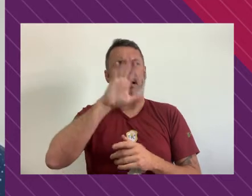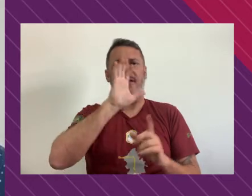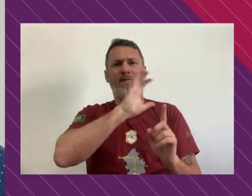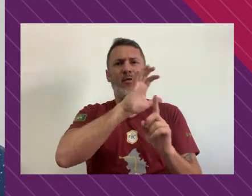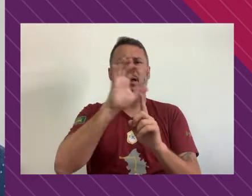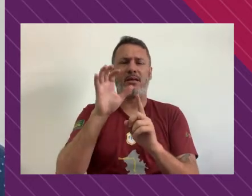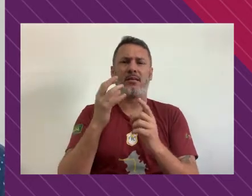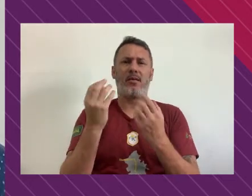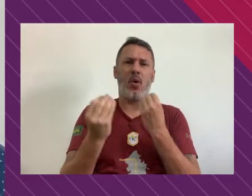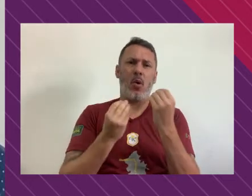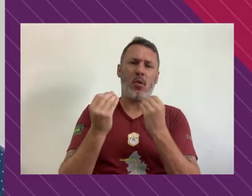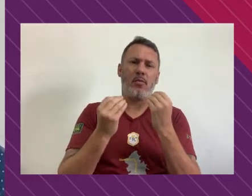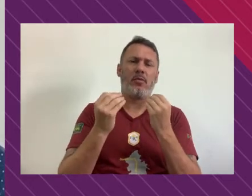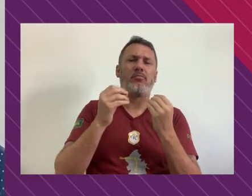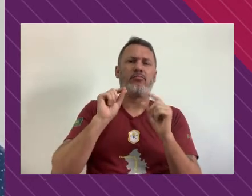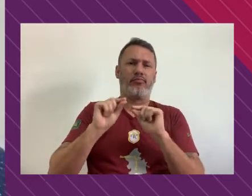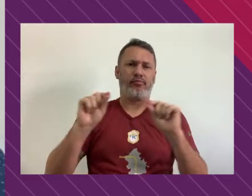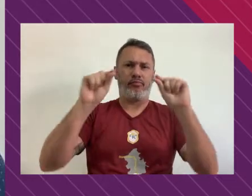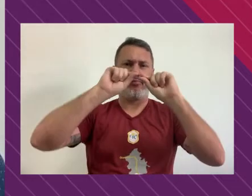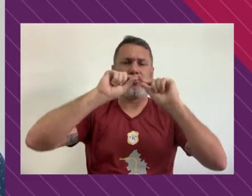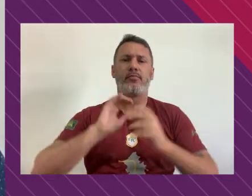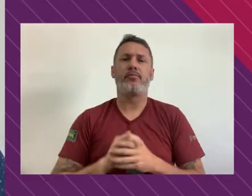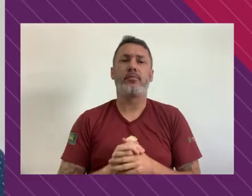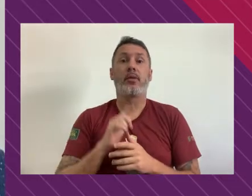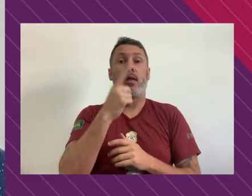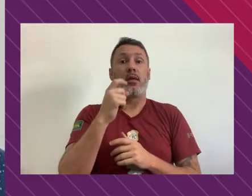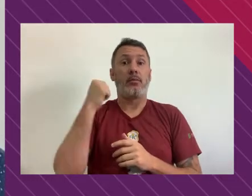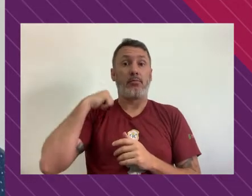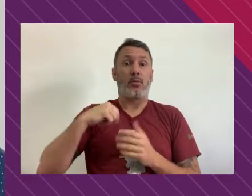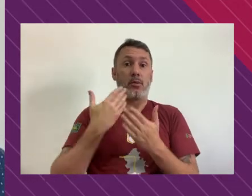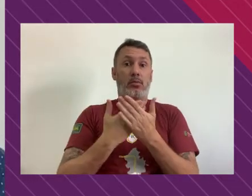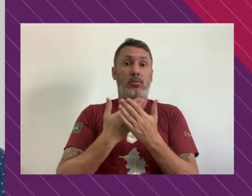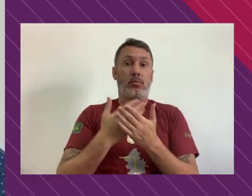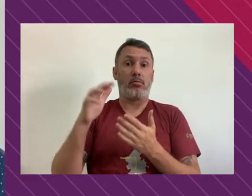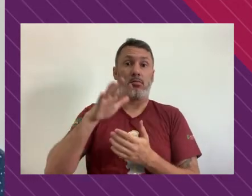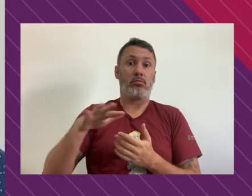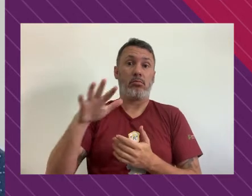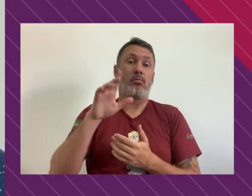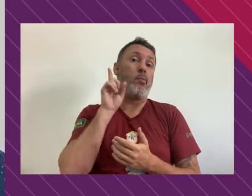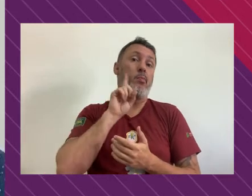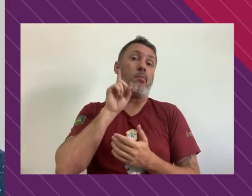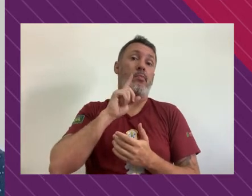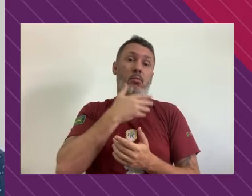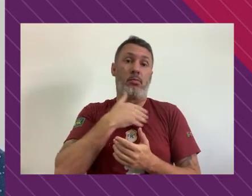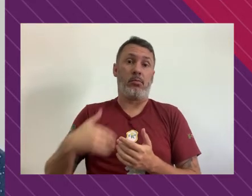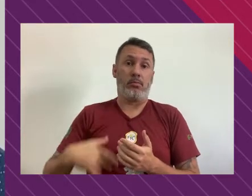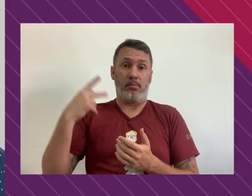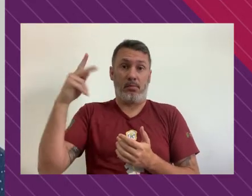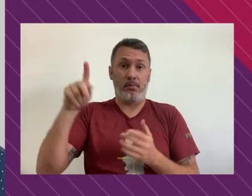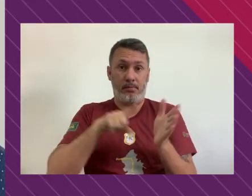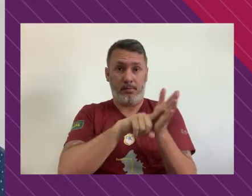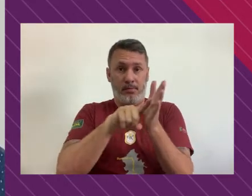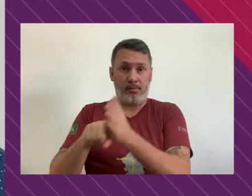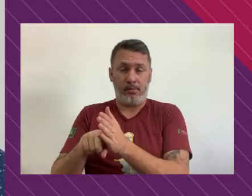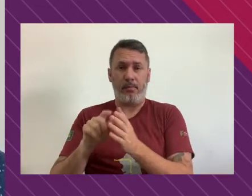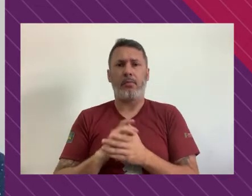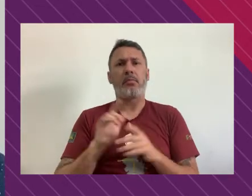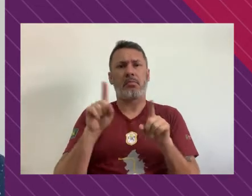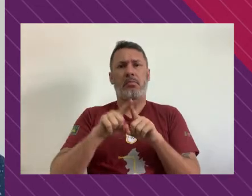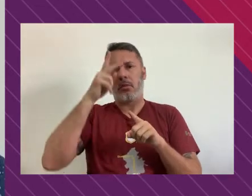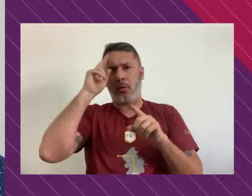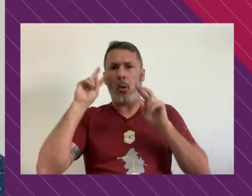organizações. Foi bolsista do Departamento de Estado do Governo dos Estados Unidos e da Human Rights Campaign, sendo